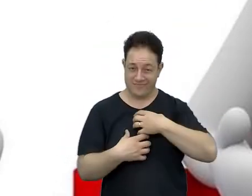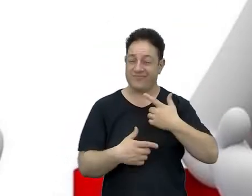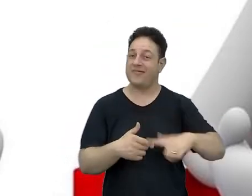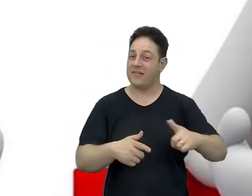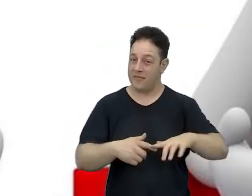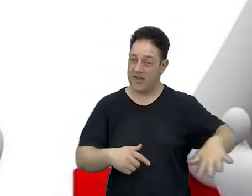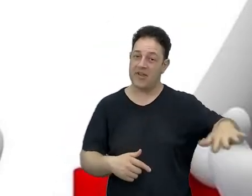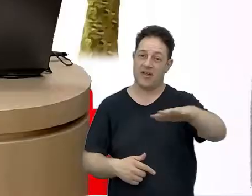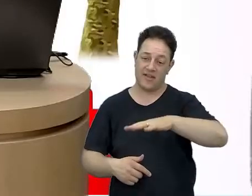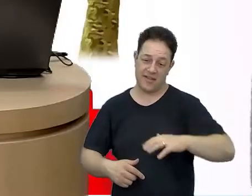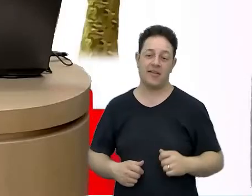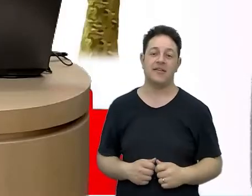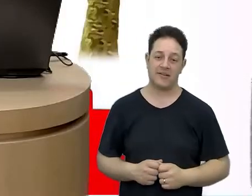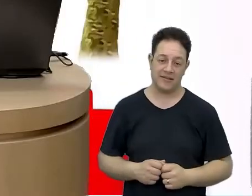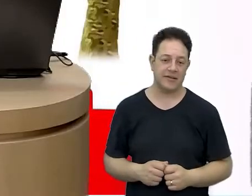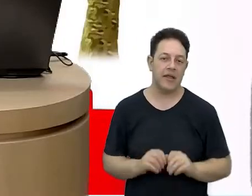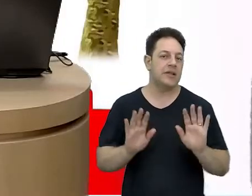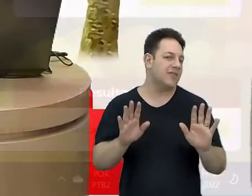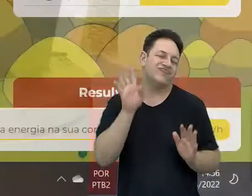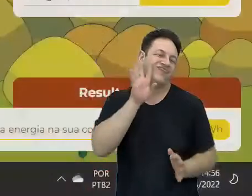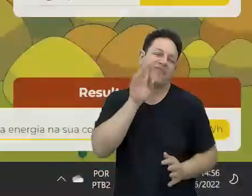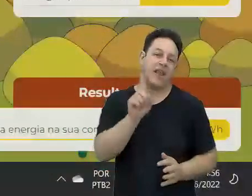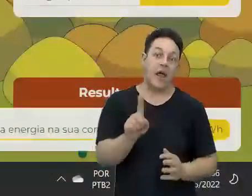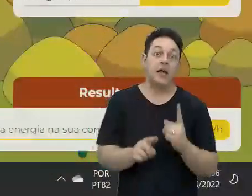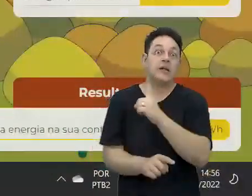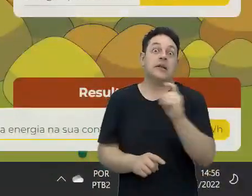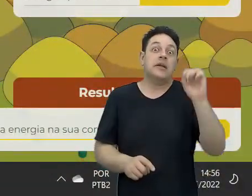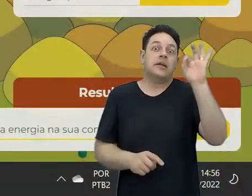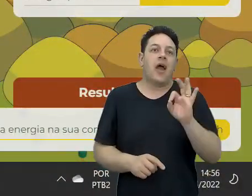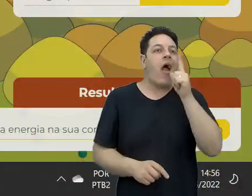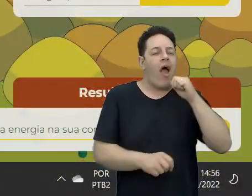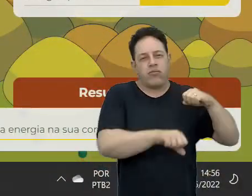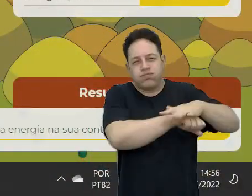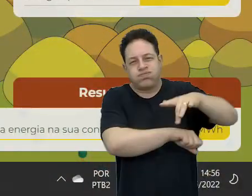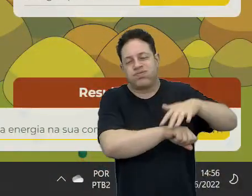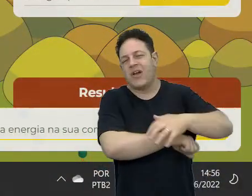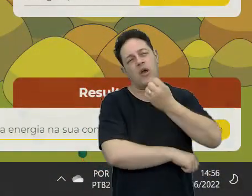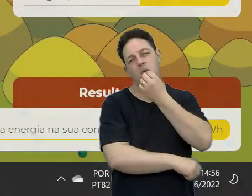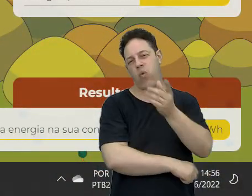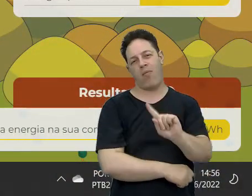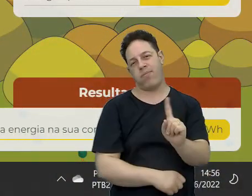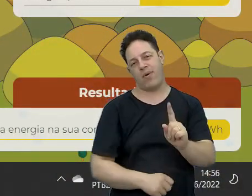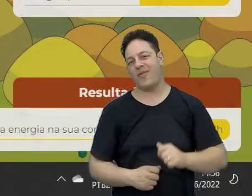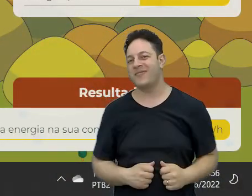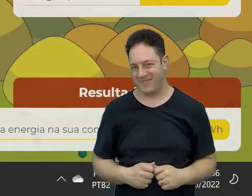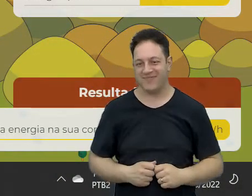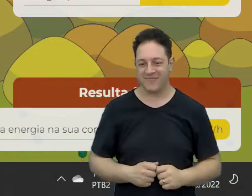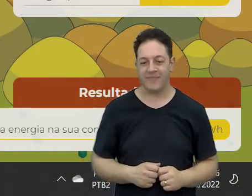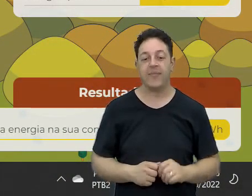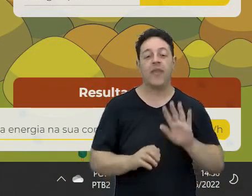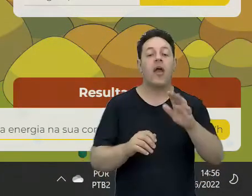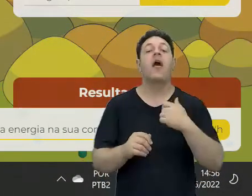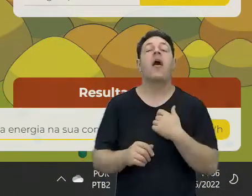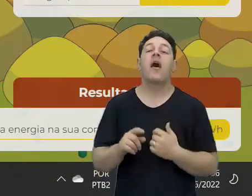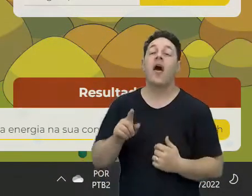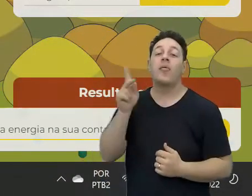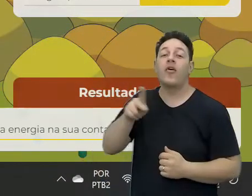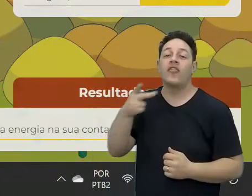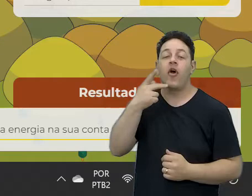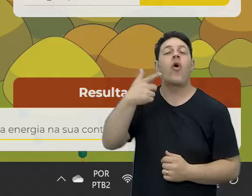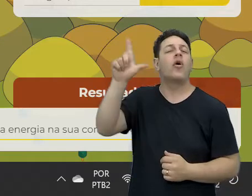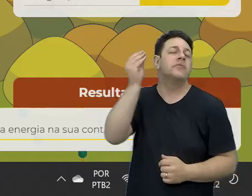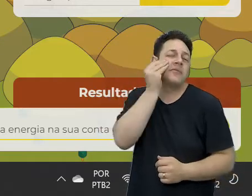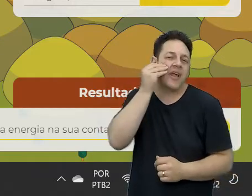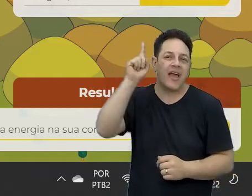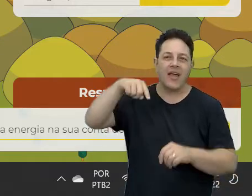Tá. Então não é legal. Então 100% de hidrelétrica não fica bom. Tá, então, eu queria solar, porque a solar é uma coisa nova e eu acho bonitinha. Posso